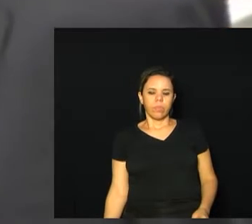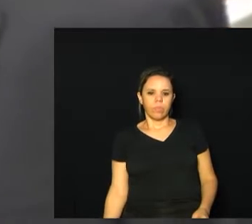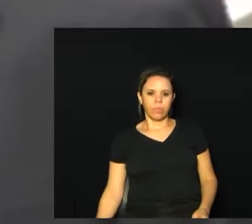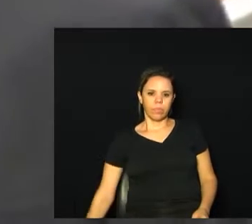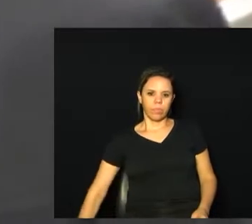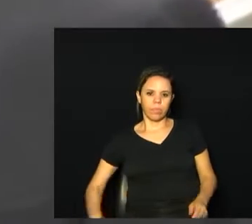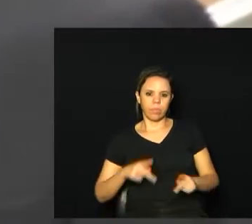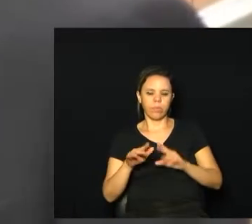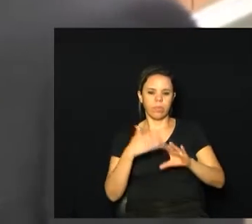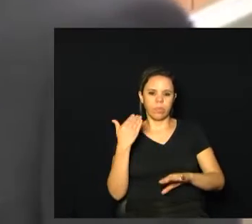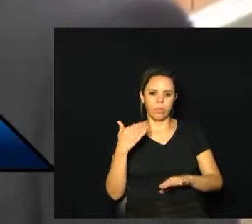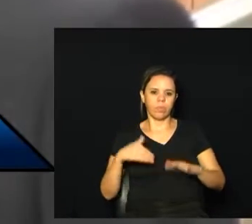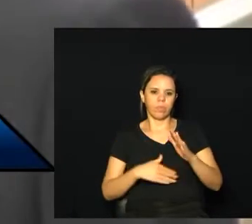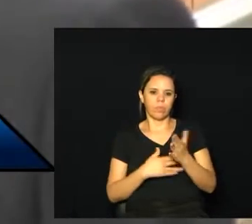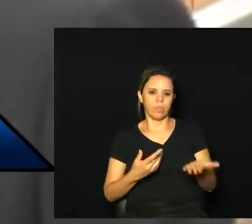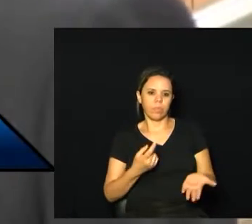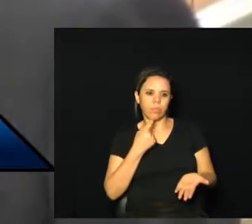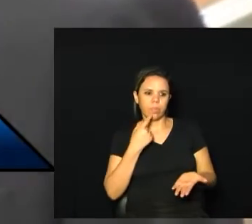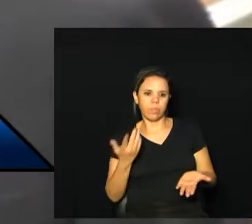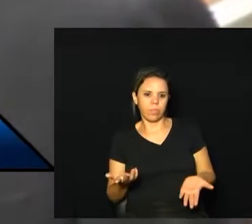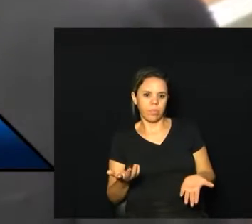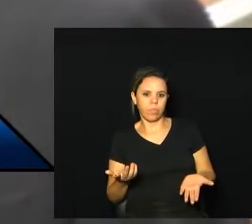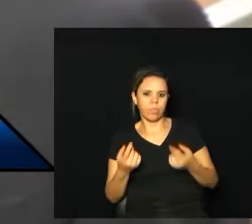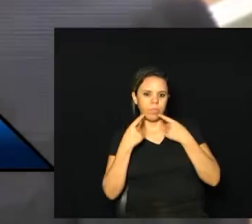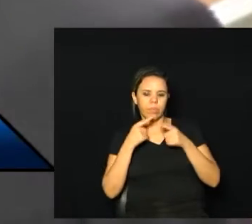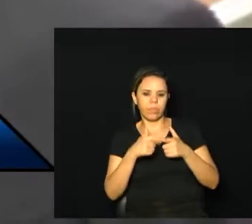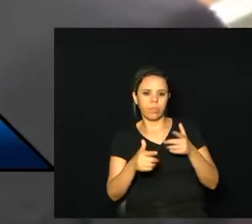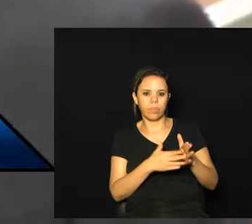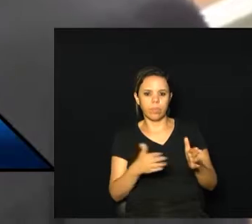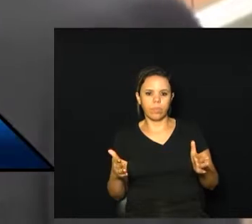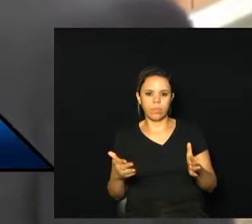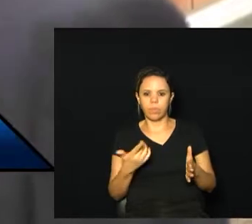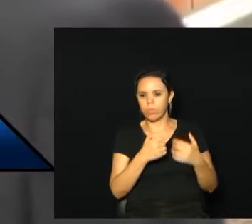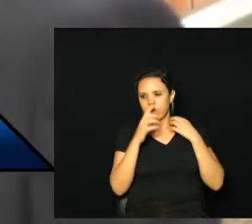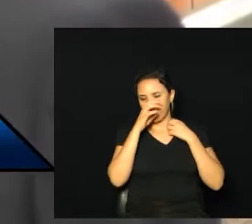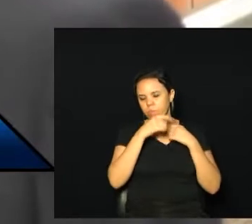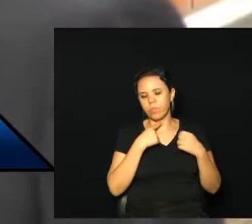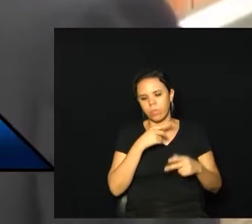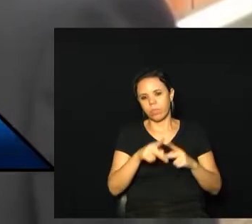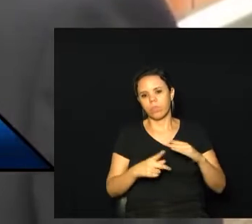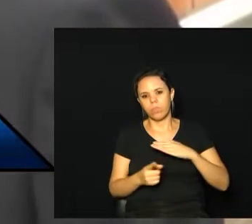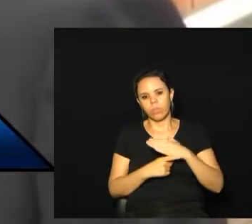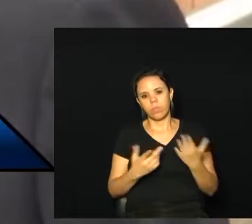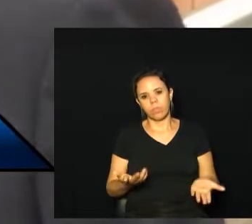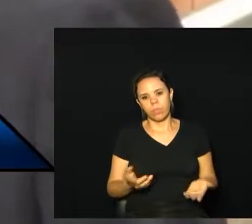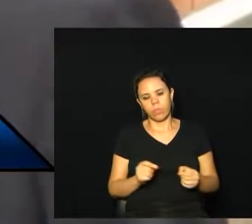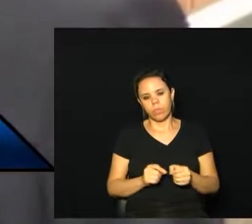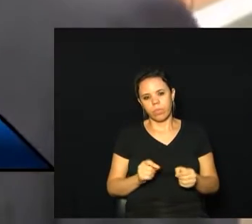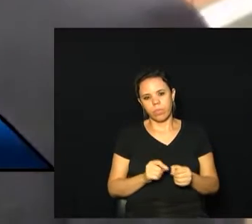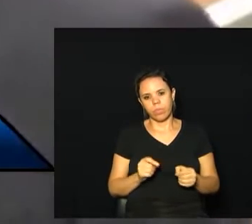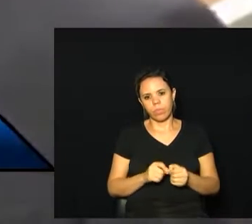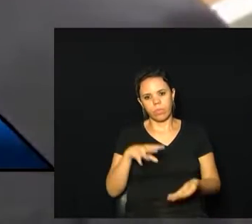Chega para nós aqui no Legislativo Campineiro dessas recorrências do desrespeito da vontade do consumidor. Mesmo fazendo o